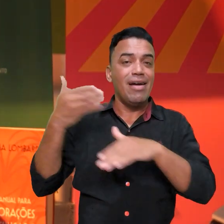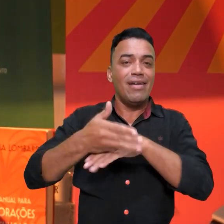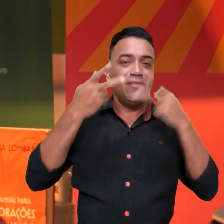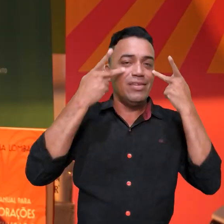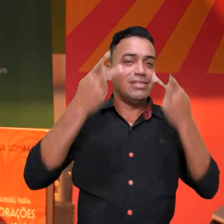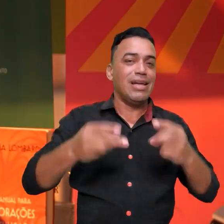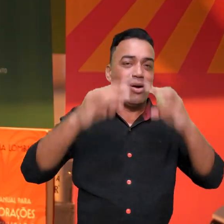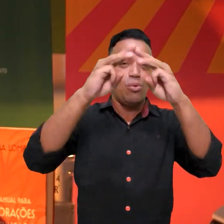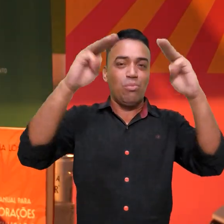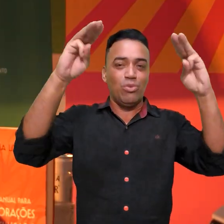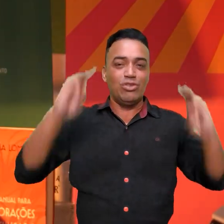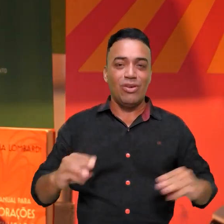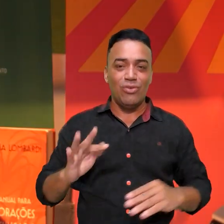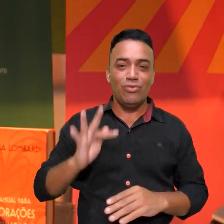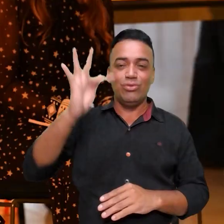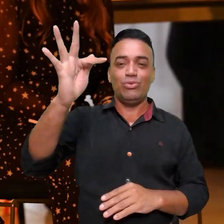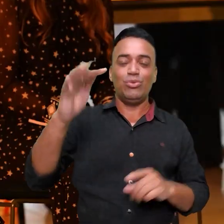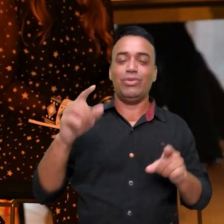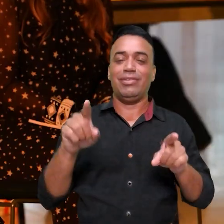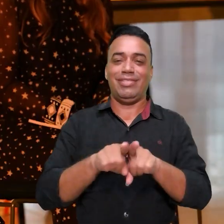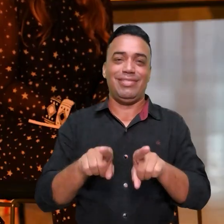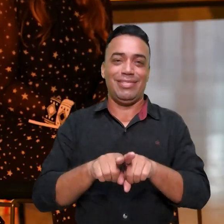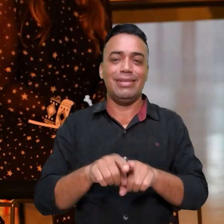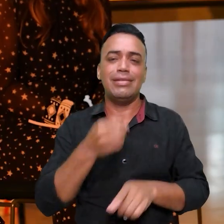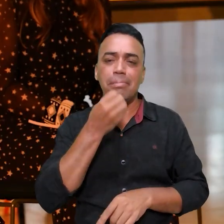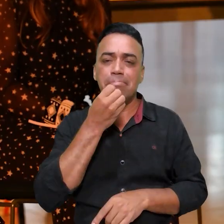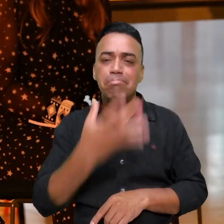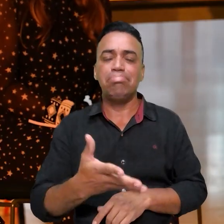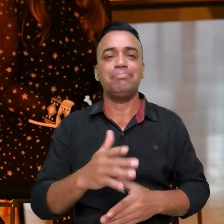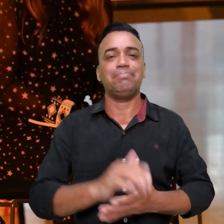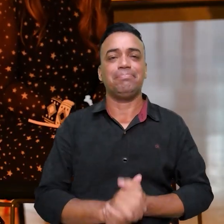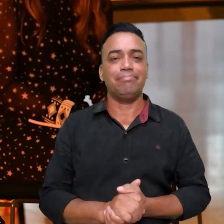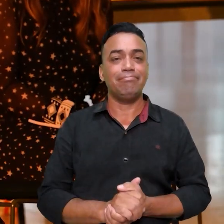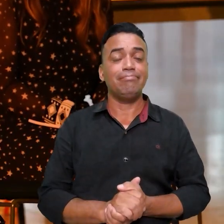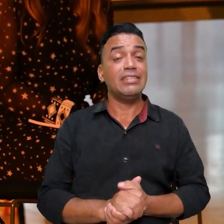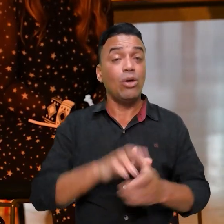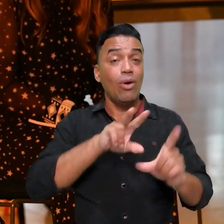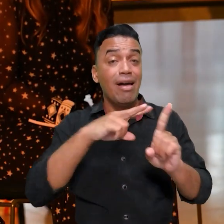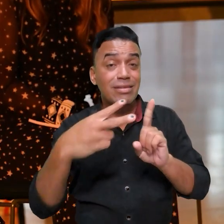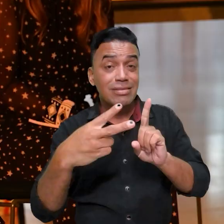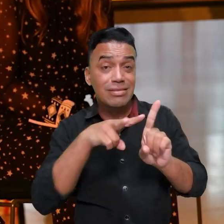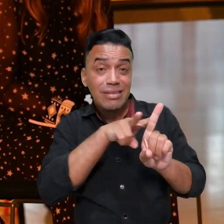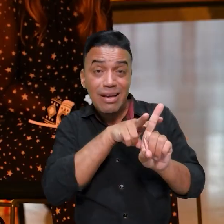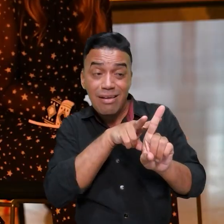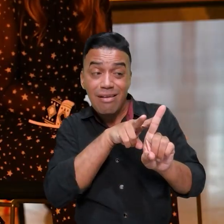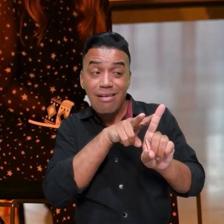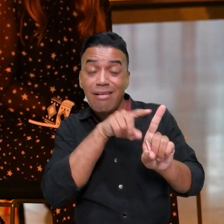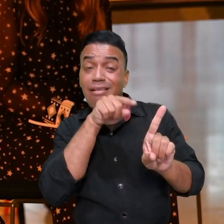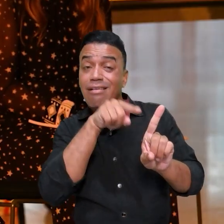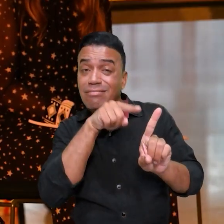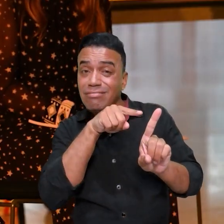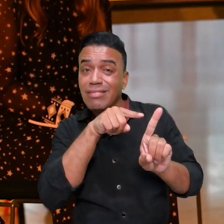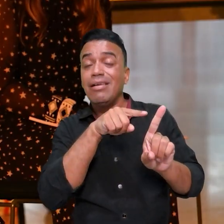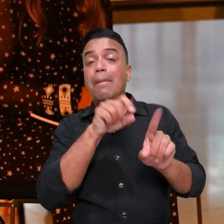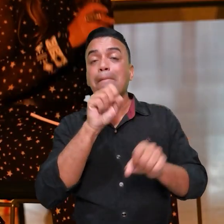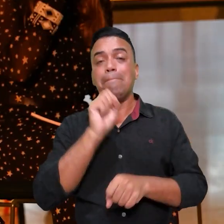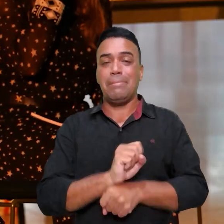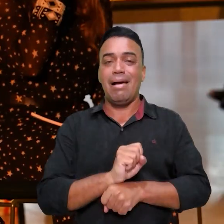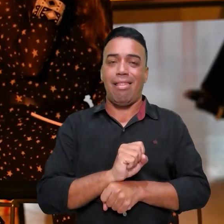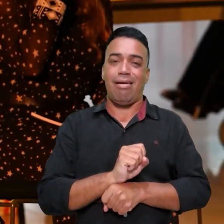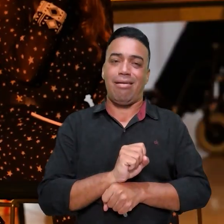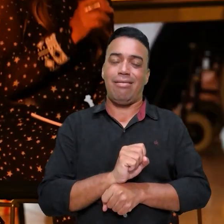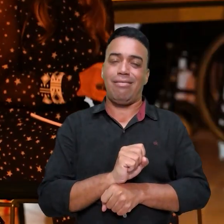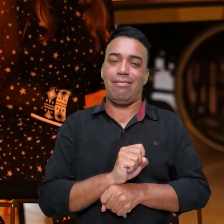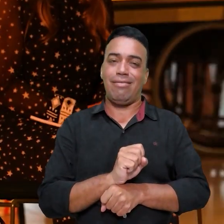exemplo. Isso é bom. Então, assim, essa perspectiva de parar um